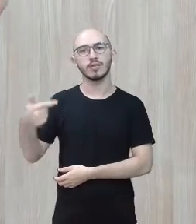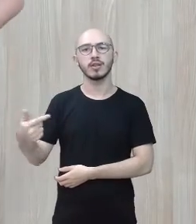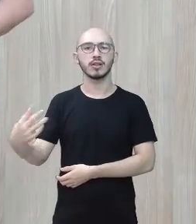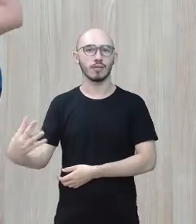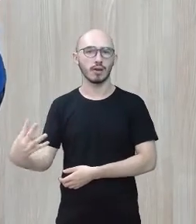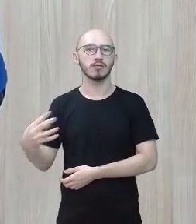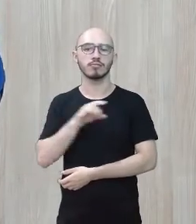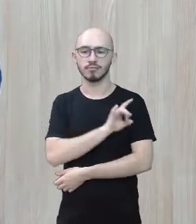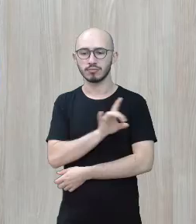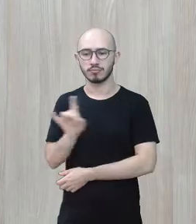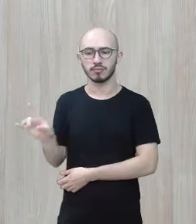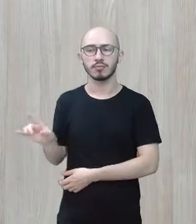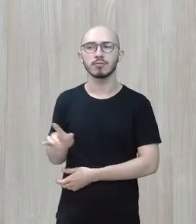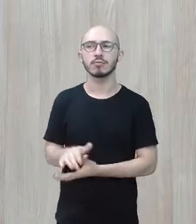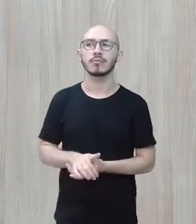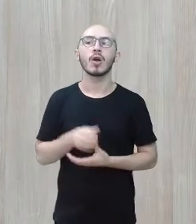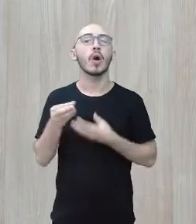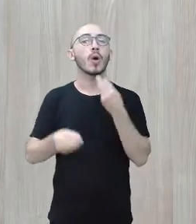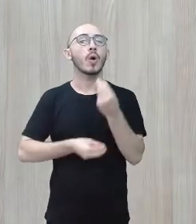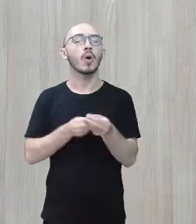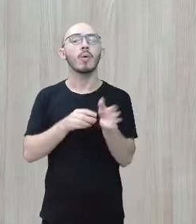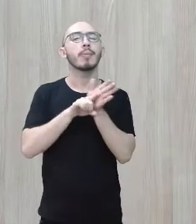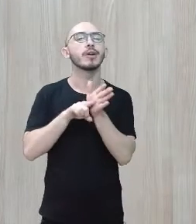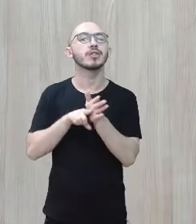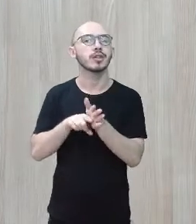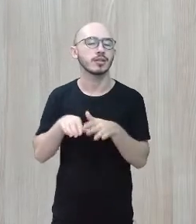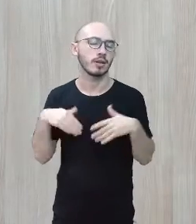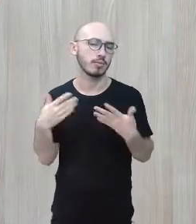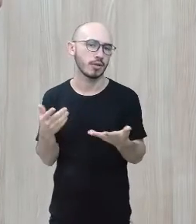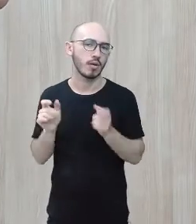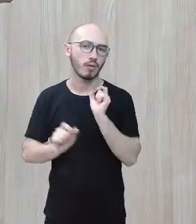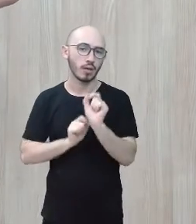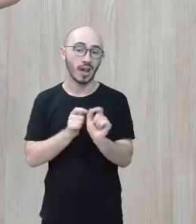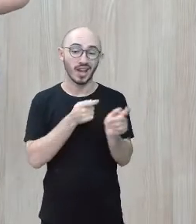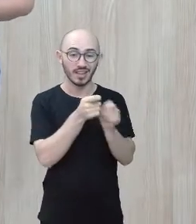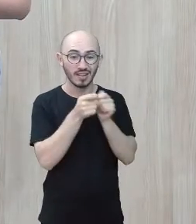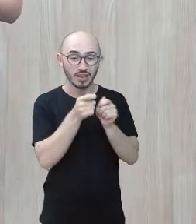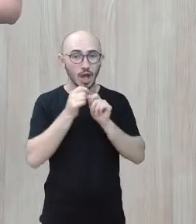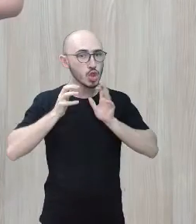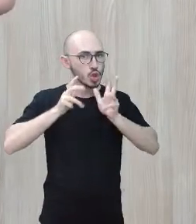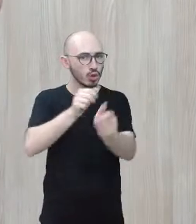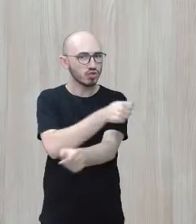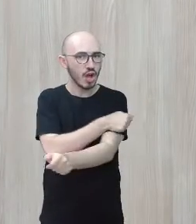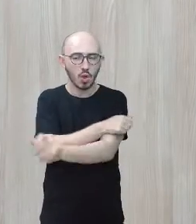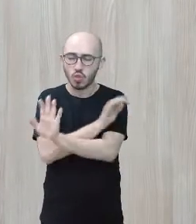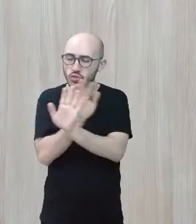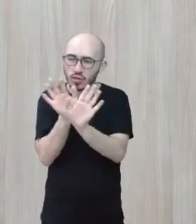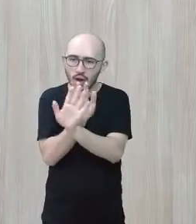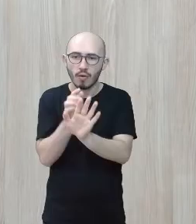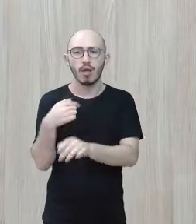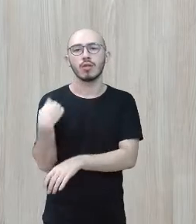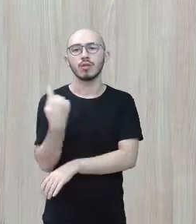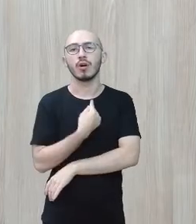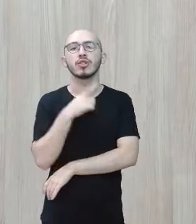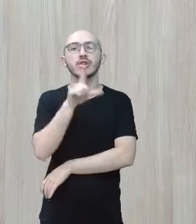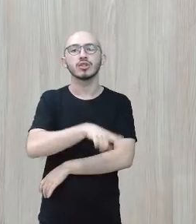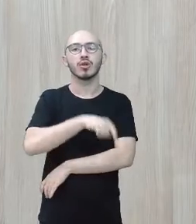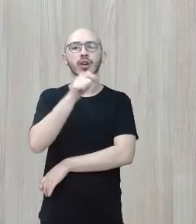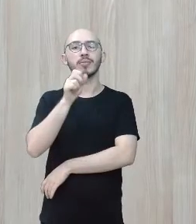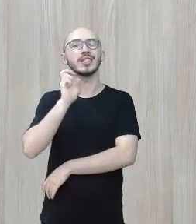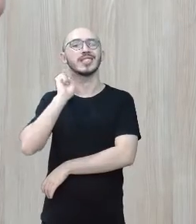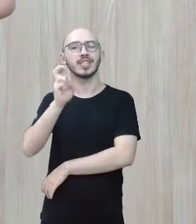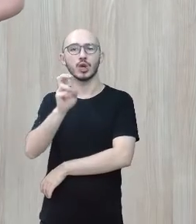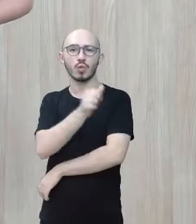das turmas. E aí, para fazer essa pesquisa, ao invés de entrevistar todos, escolhemos aí 5 pessoas de cada